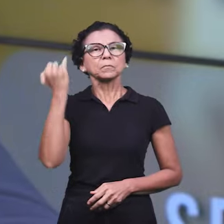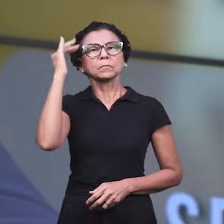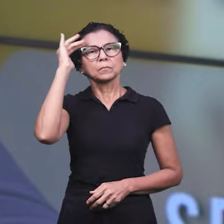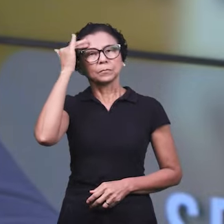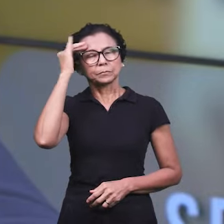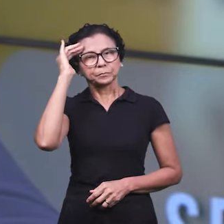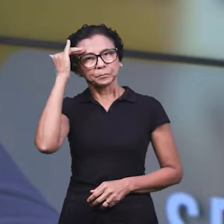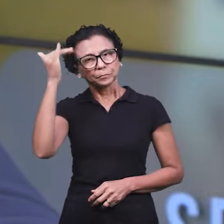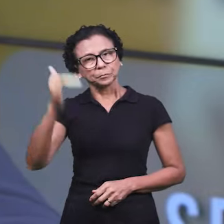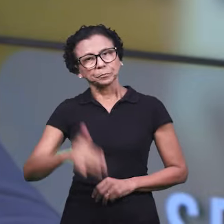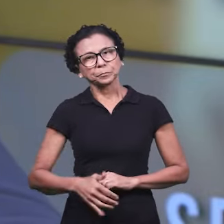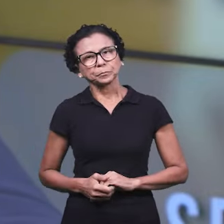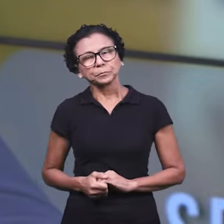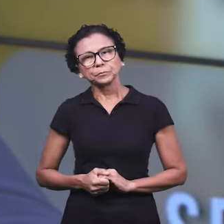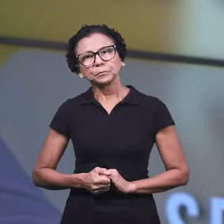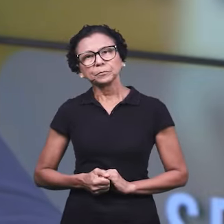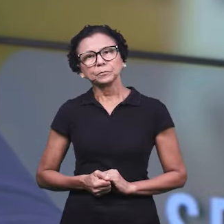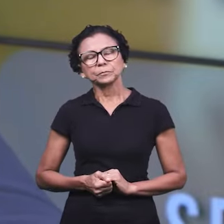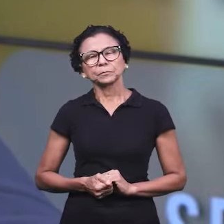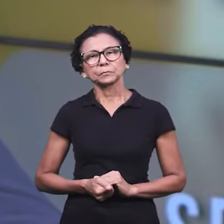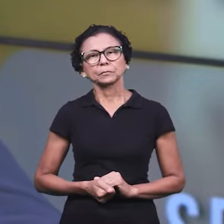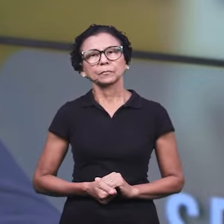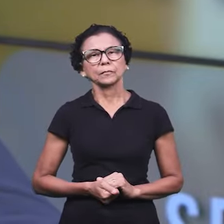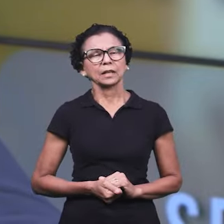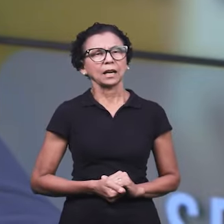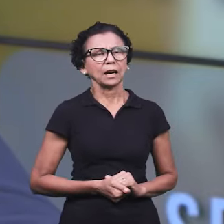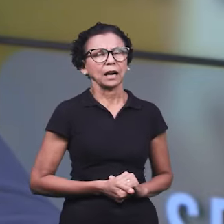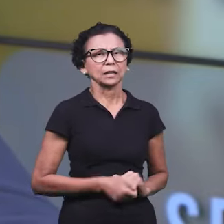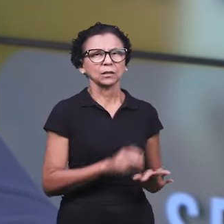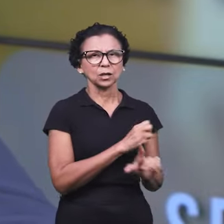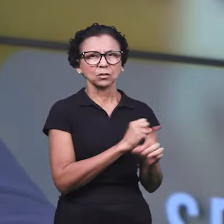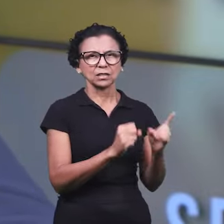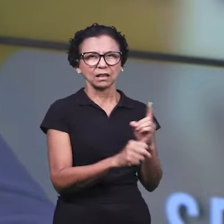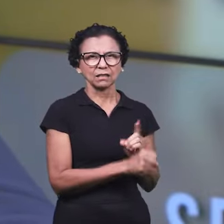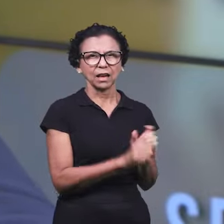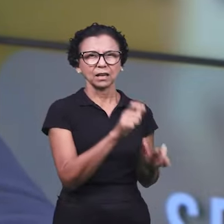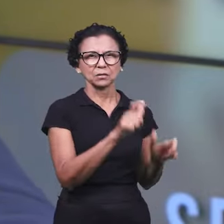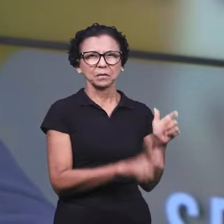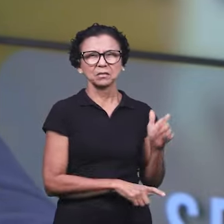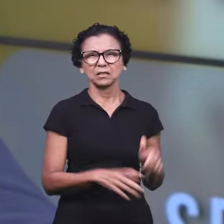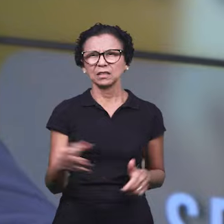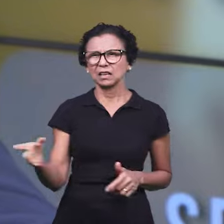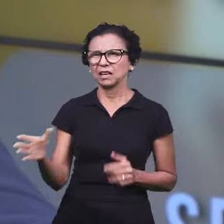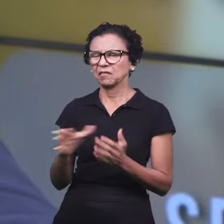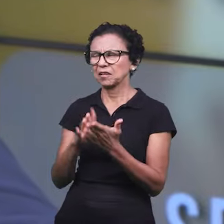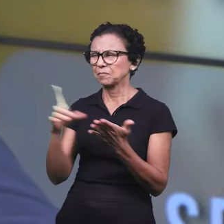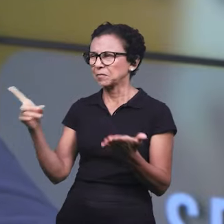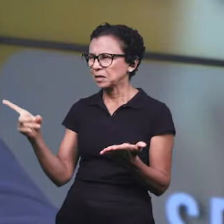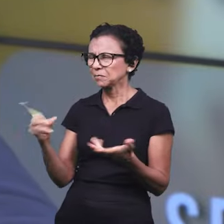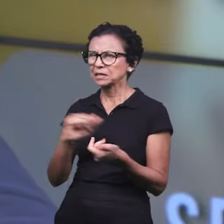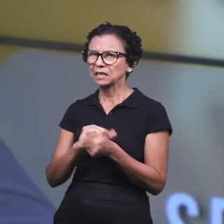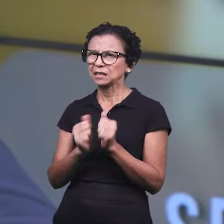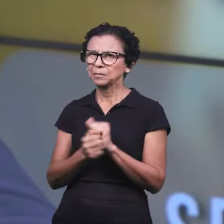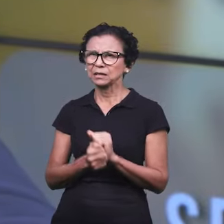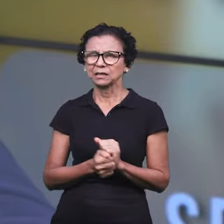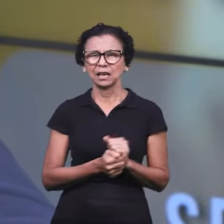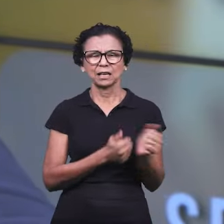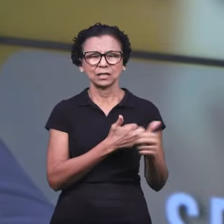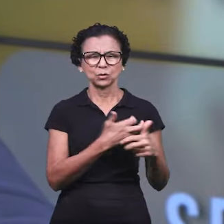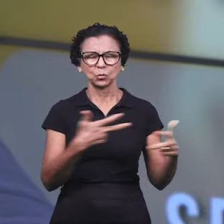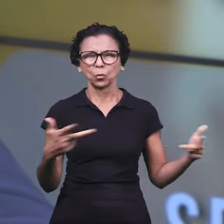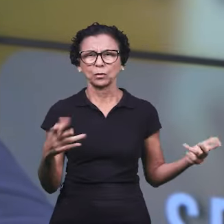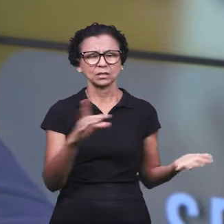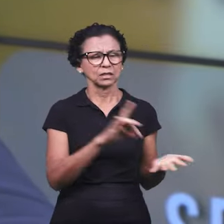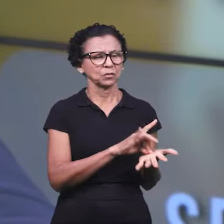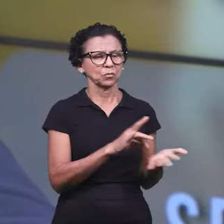né então quando se fala a palavra precisa ser adequada a palavra precisa ser ajustada para a Realidade Atual isso